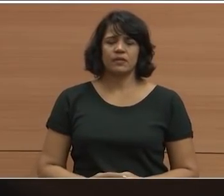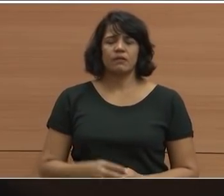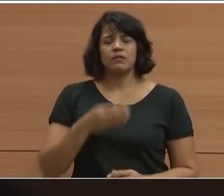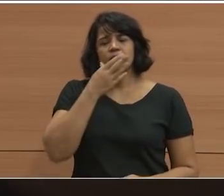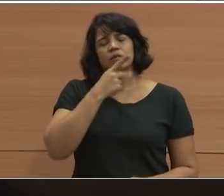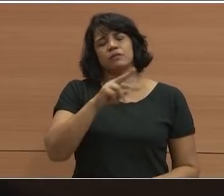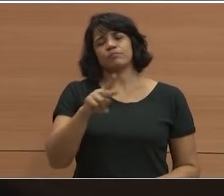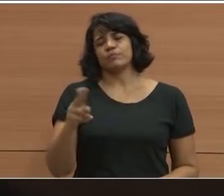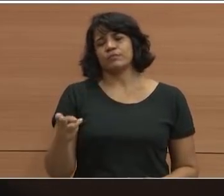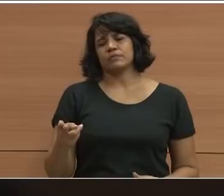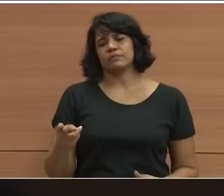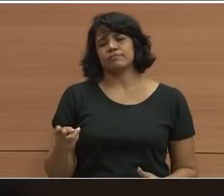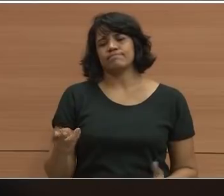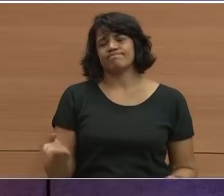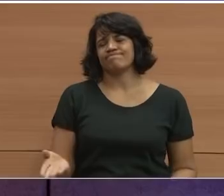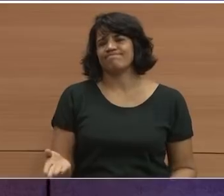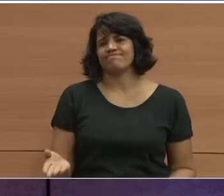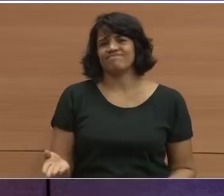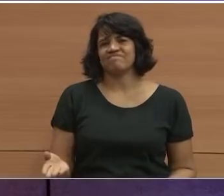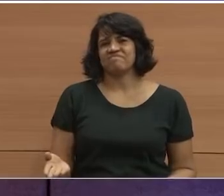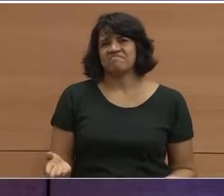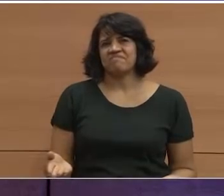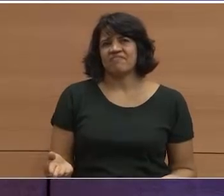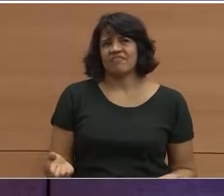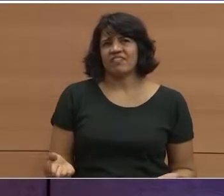Irmãos, parece fácil para você,